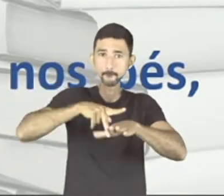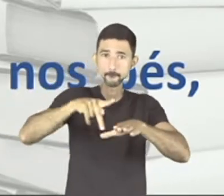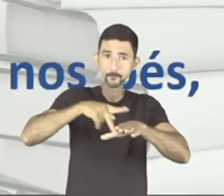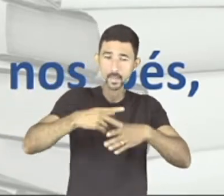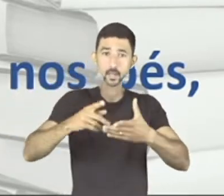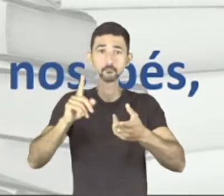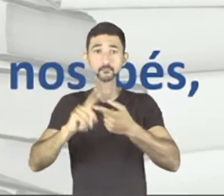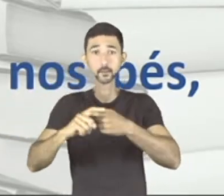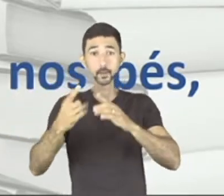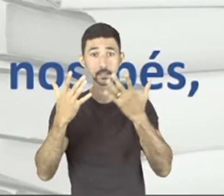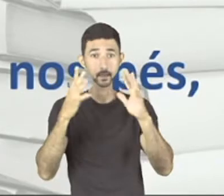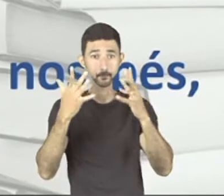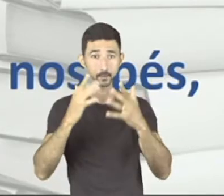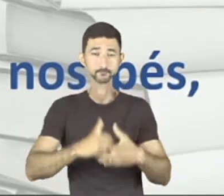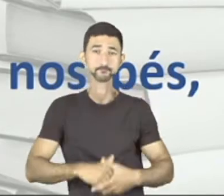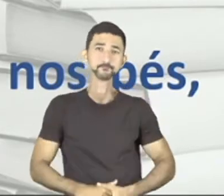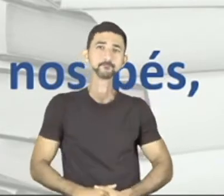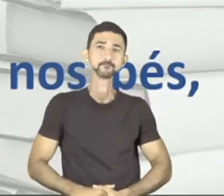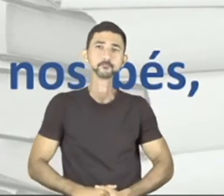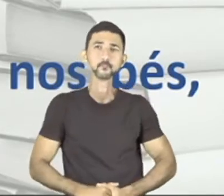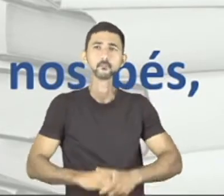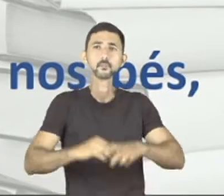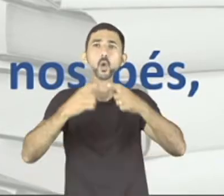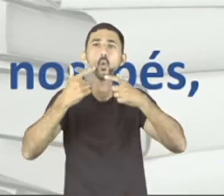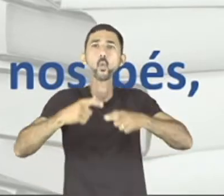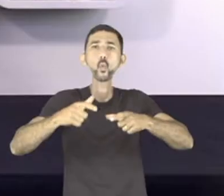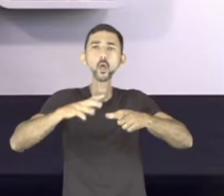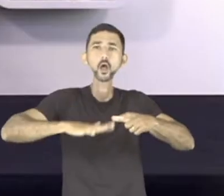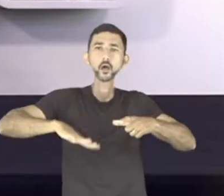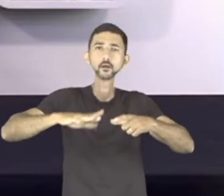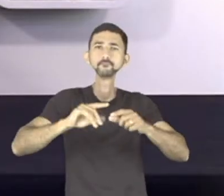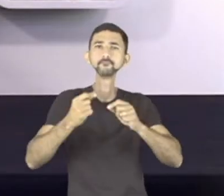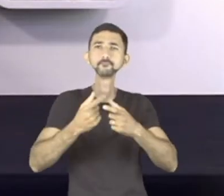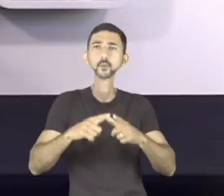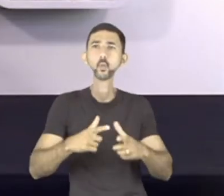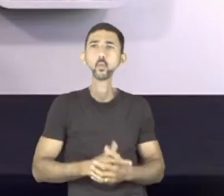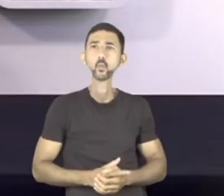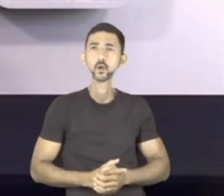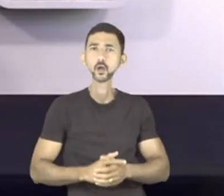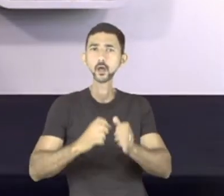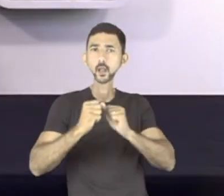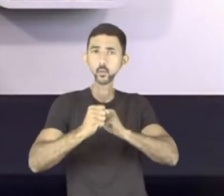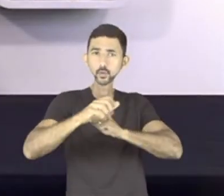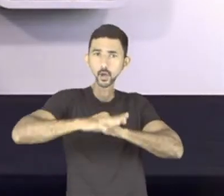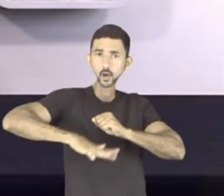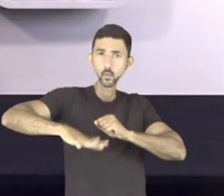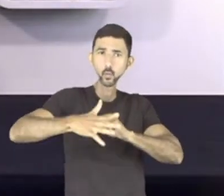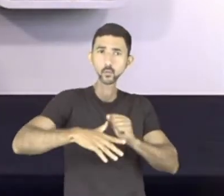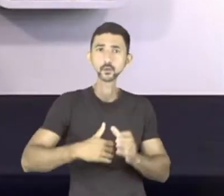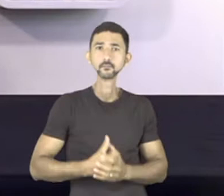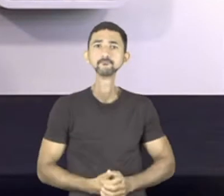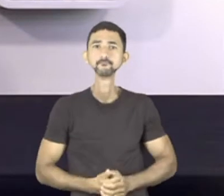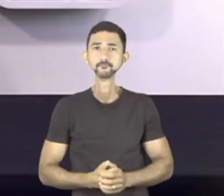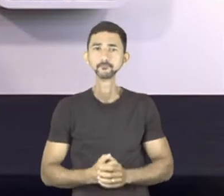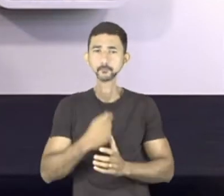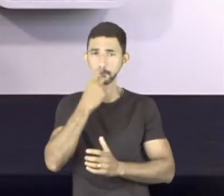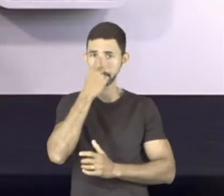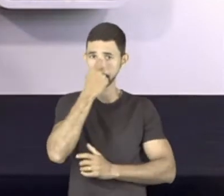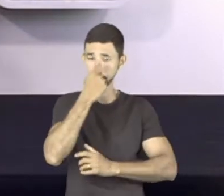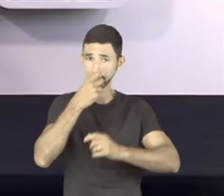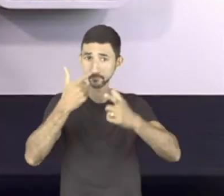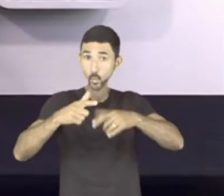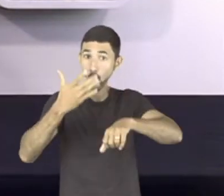O local de luta é um espaço chamado de dojan, que na verdade dojan significa local